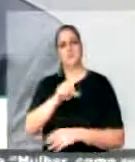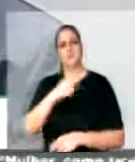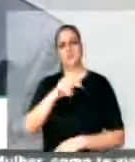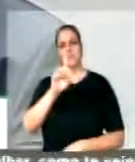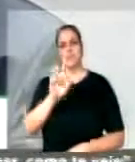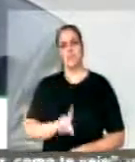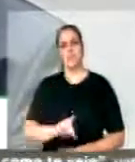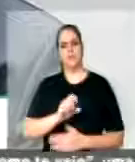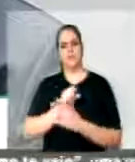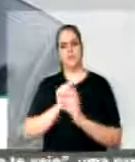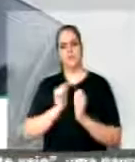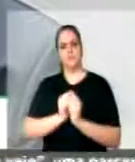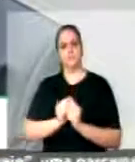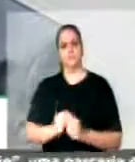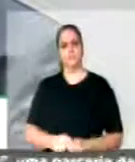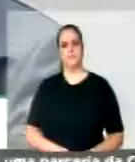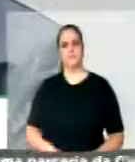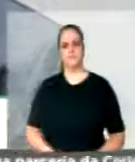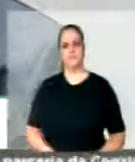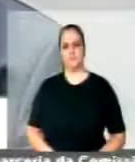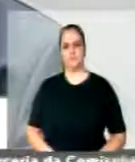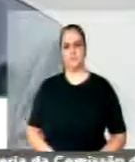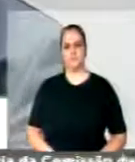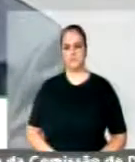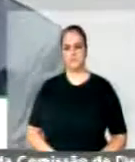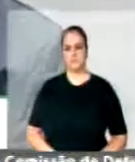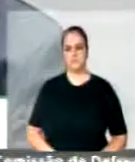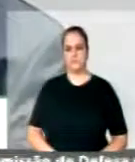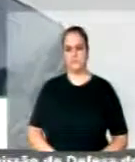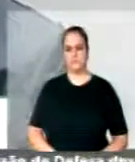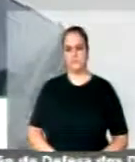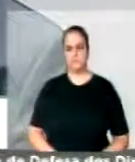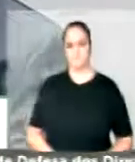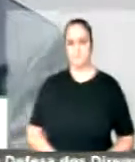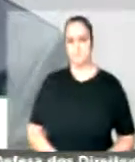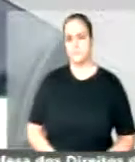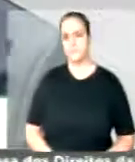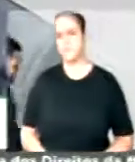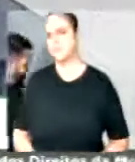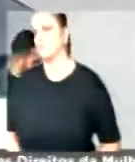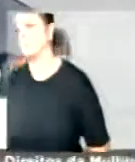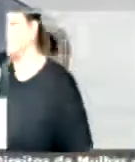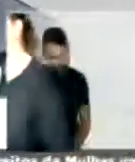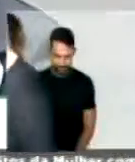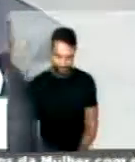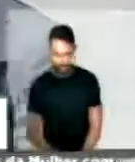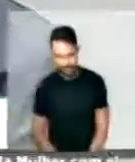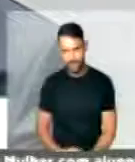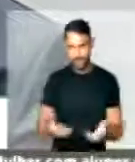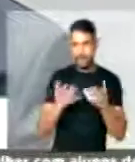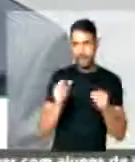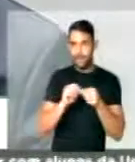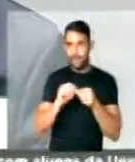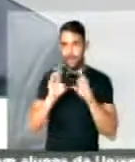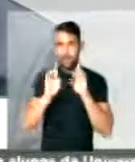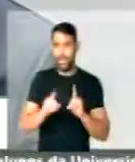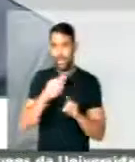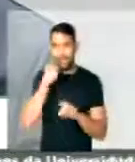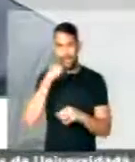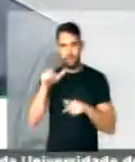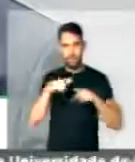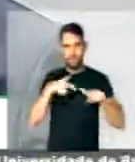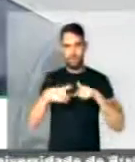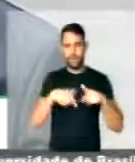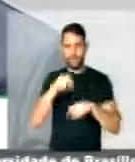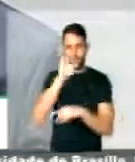Não vamos aceitar o leilão, a feira que querem fazer dos direitos da mulher trabalhadora no